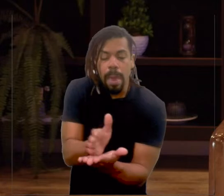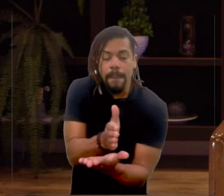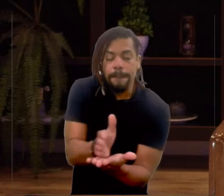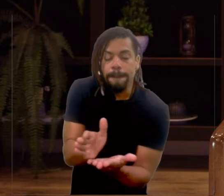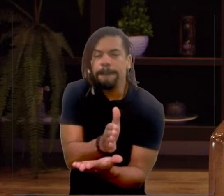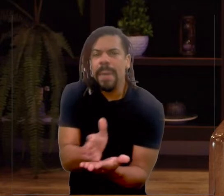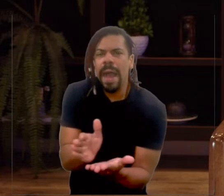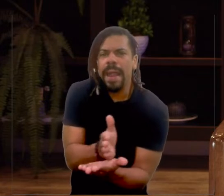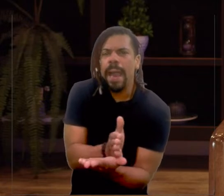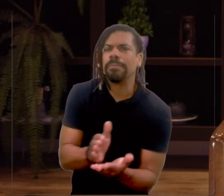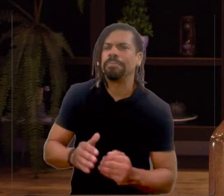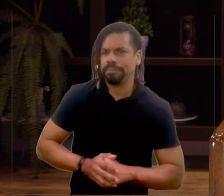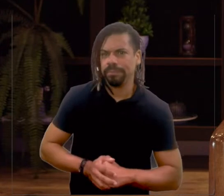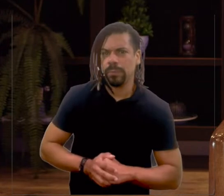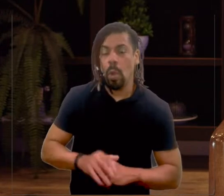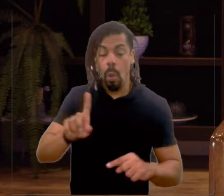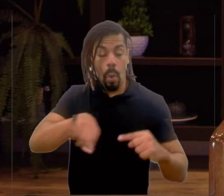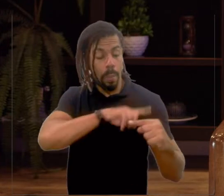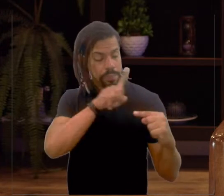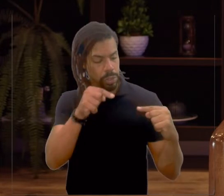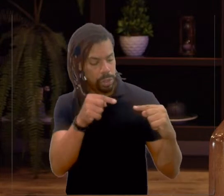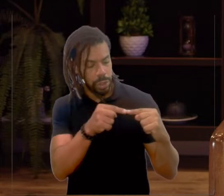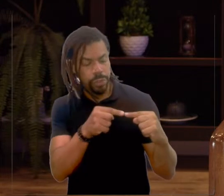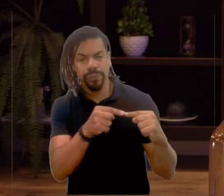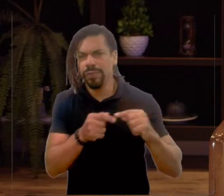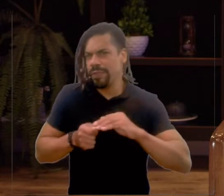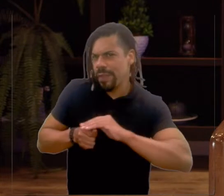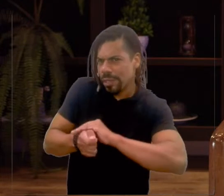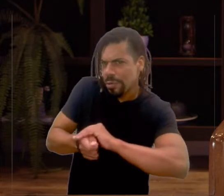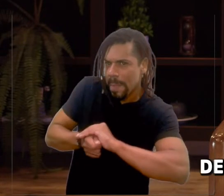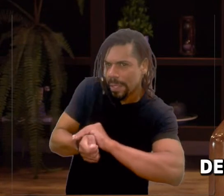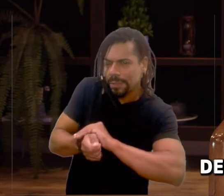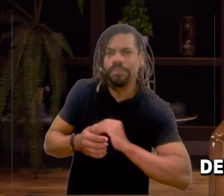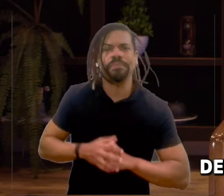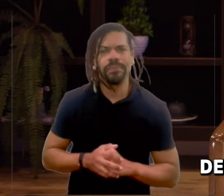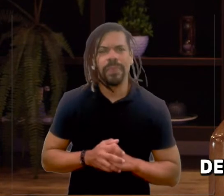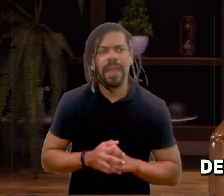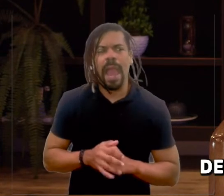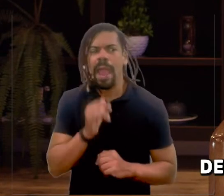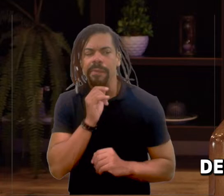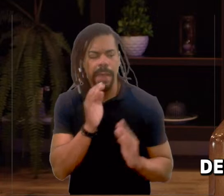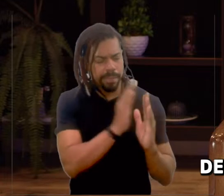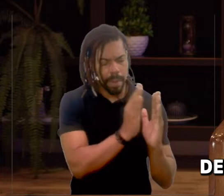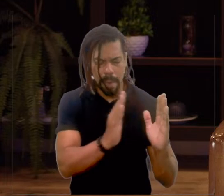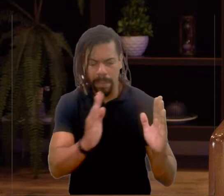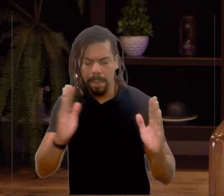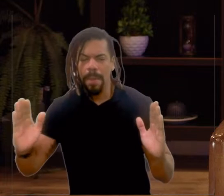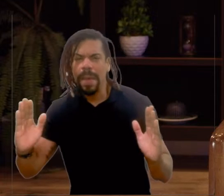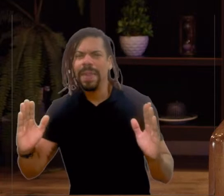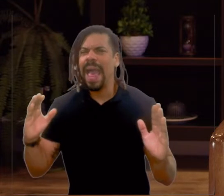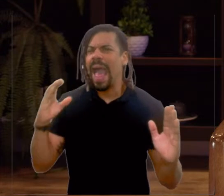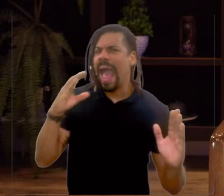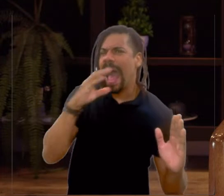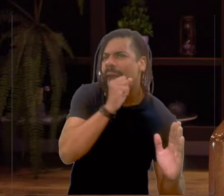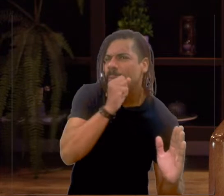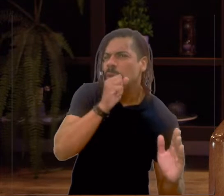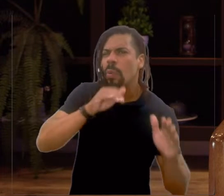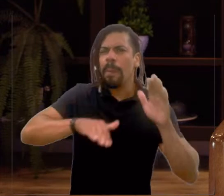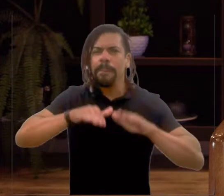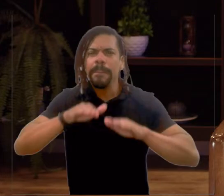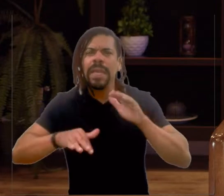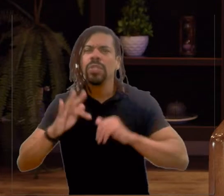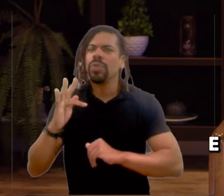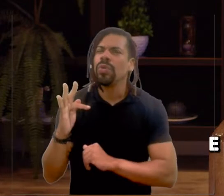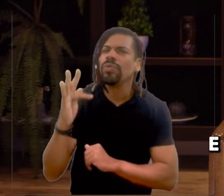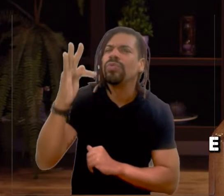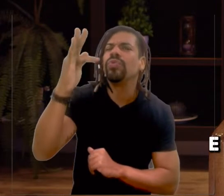o horizonte dos seus projetos primeiro dos seus objetivos depois você vai ter que curto prazo médio prazo longo prazo né você vai ter